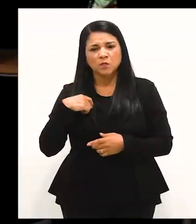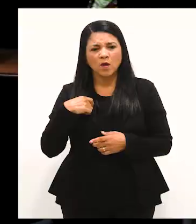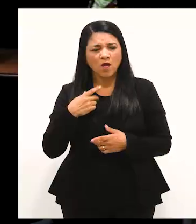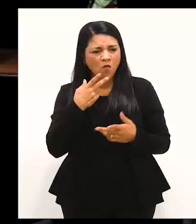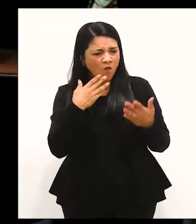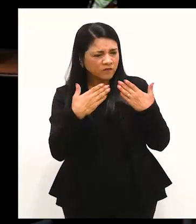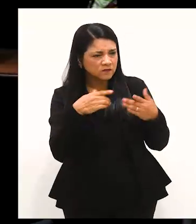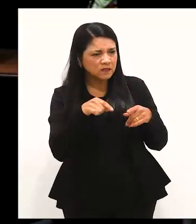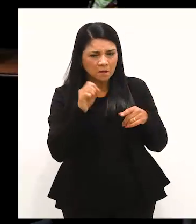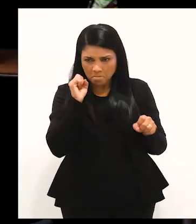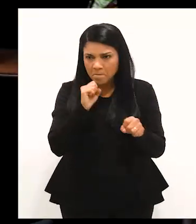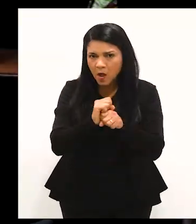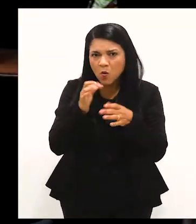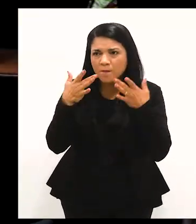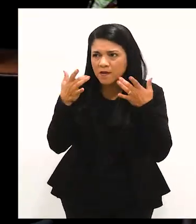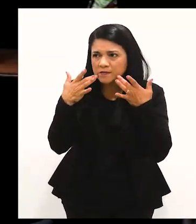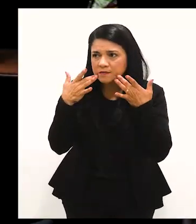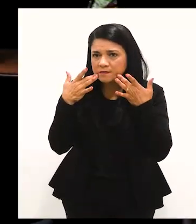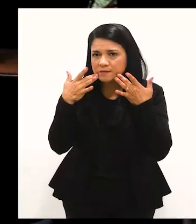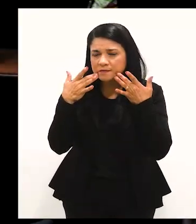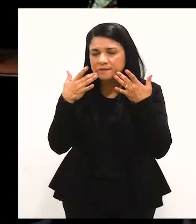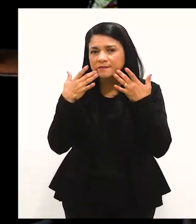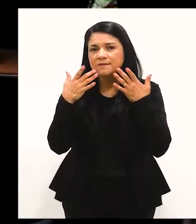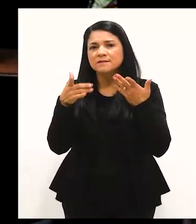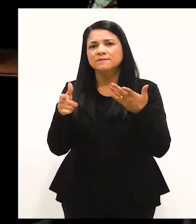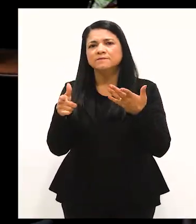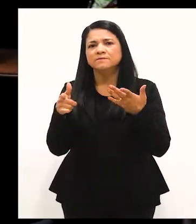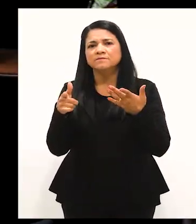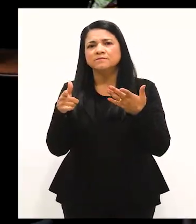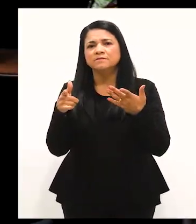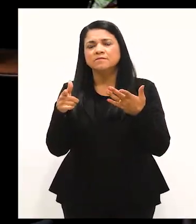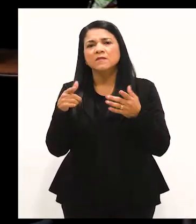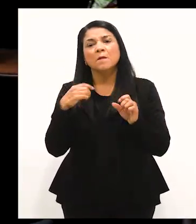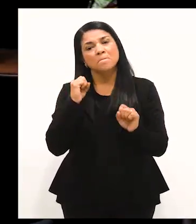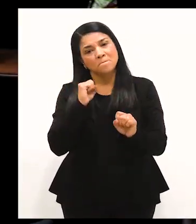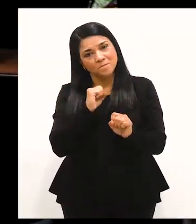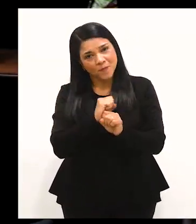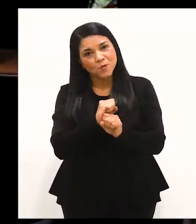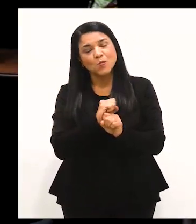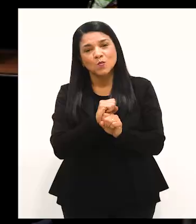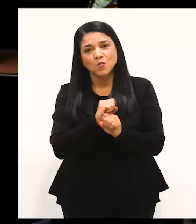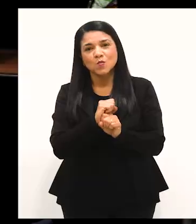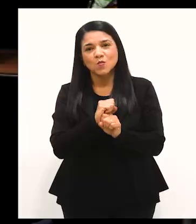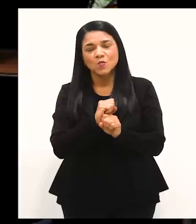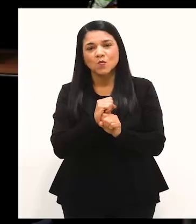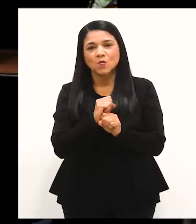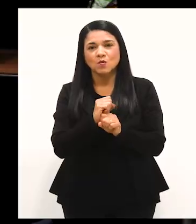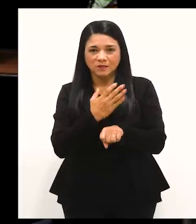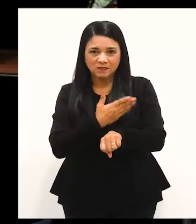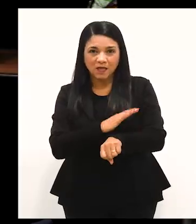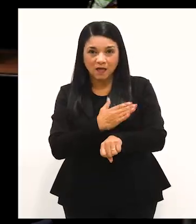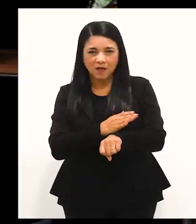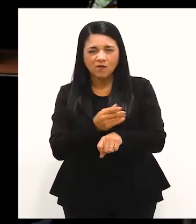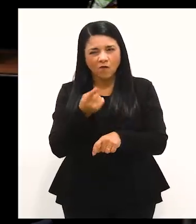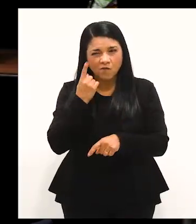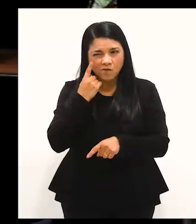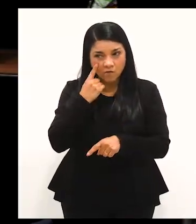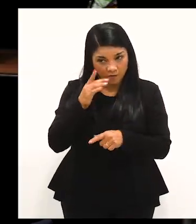com ele, ele falou, mas pararam com a peça? Aí eu falei, parou, né? Ele falou assim,